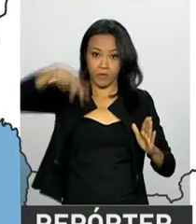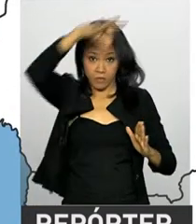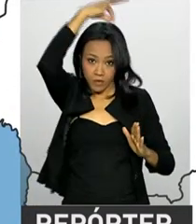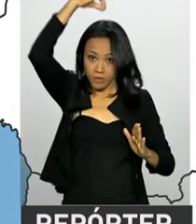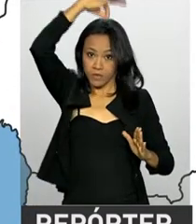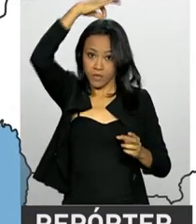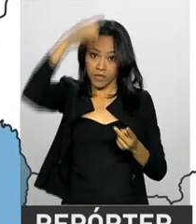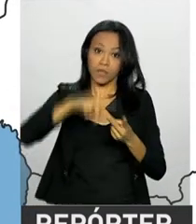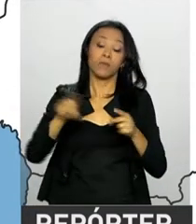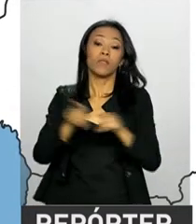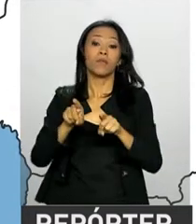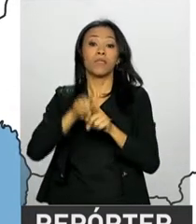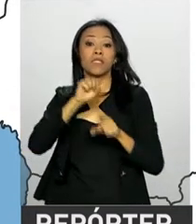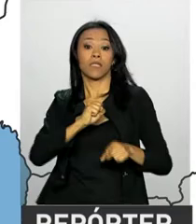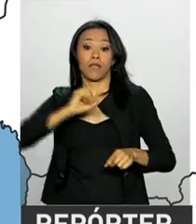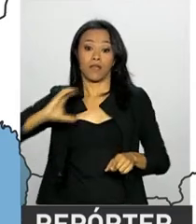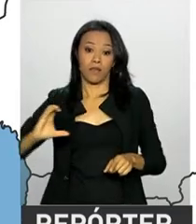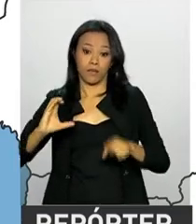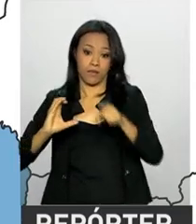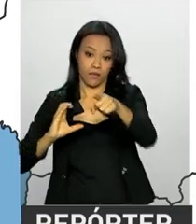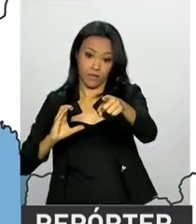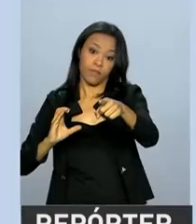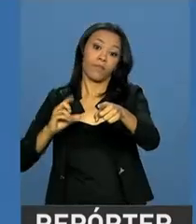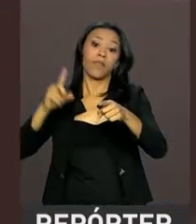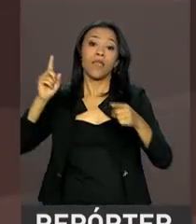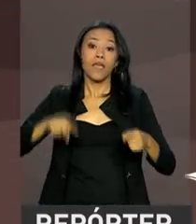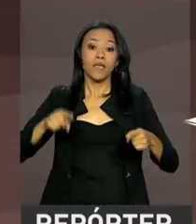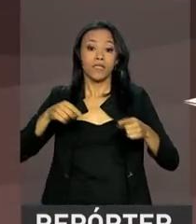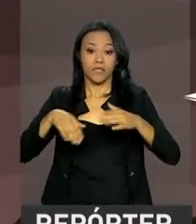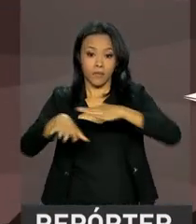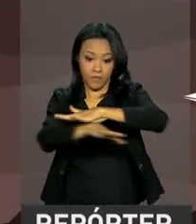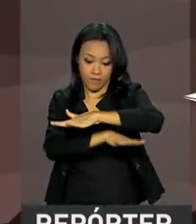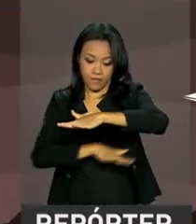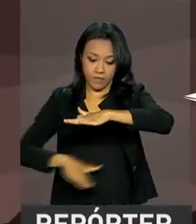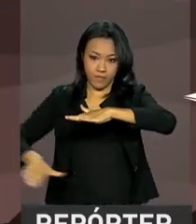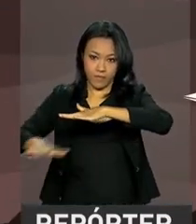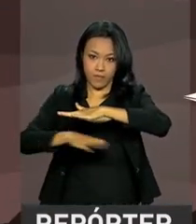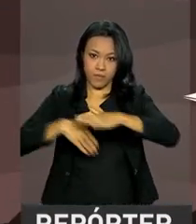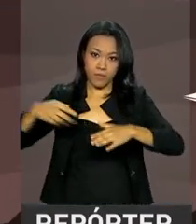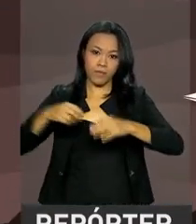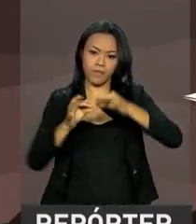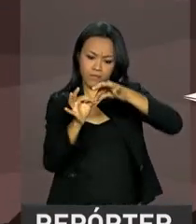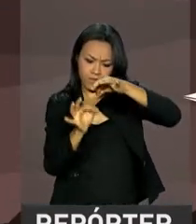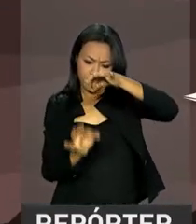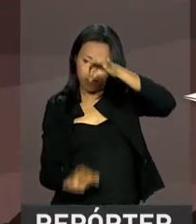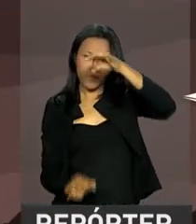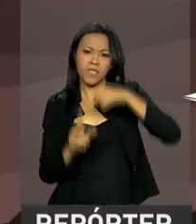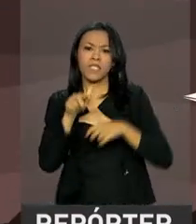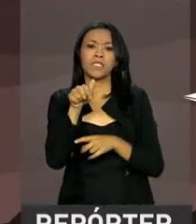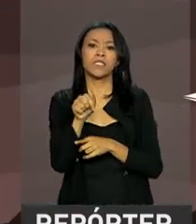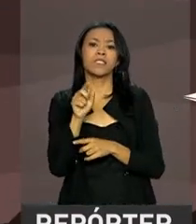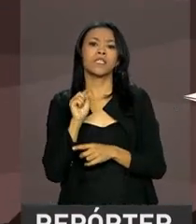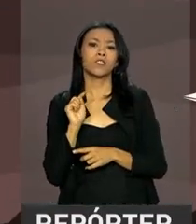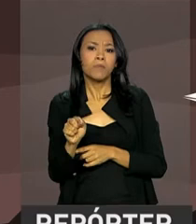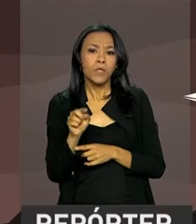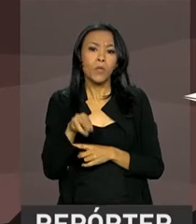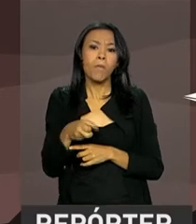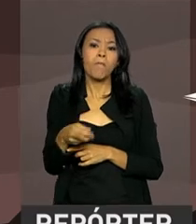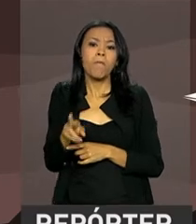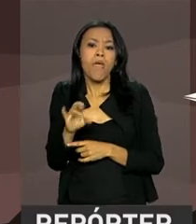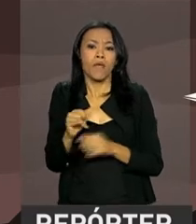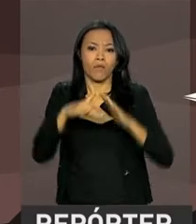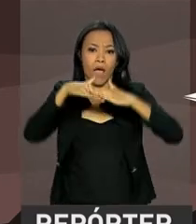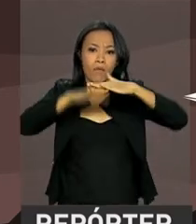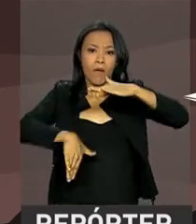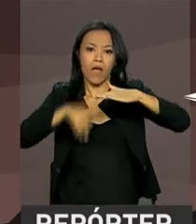e de Santa Catarina. O petróleo está depositado a mais de 7 mil metros de profundidade, abaixo do fundo do